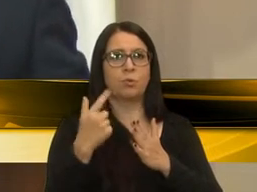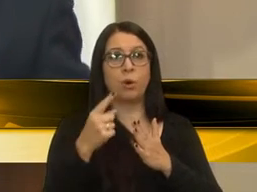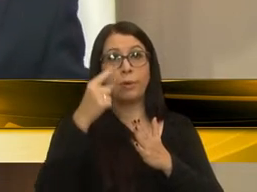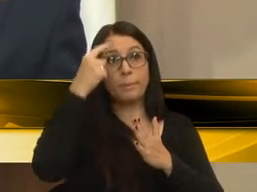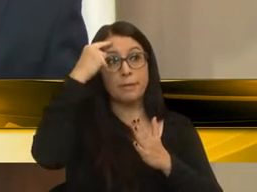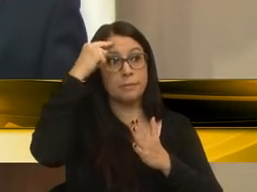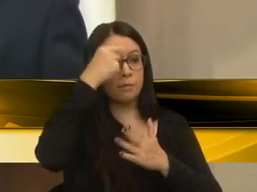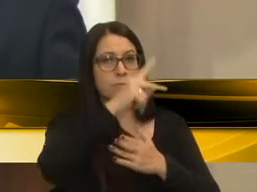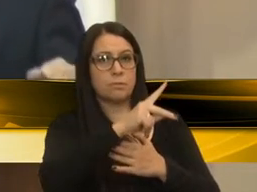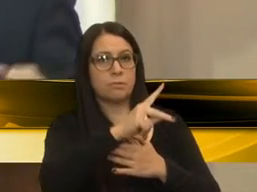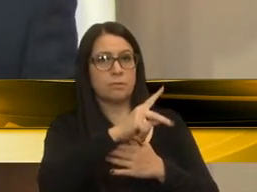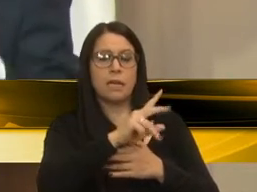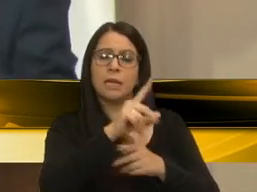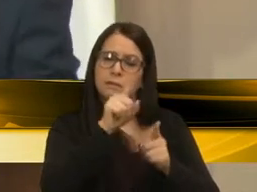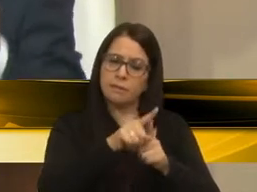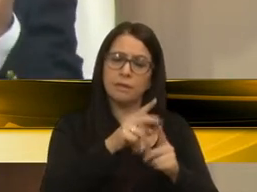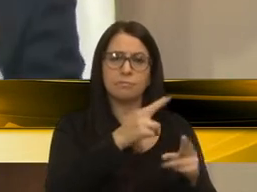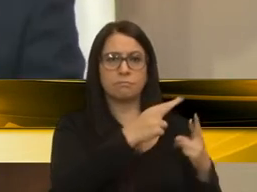ideologia. Ele tem uma